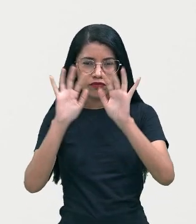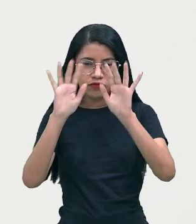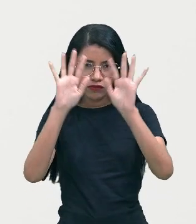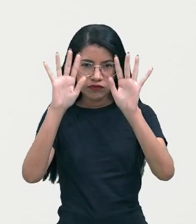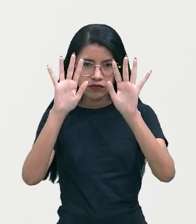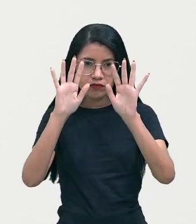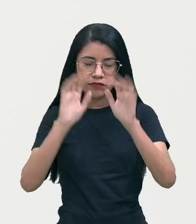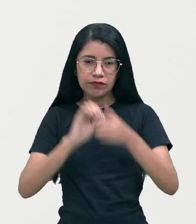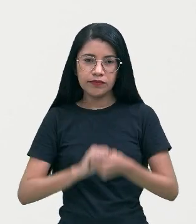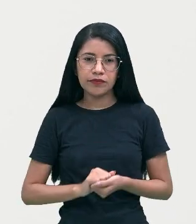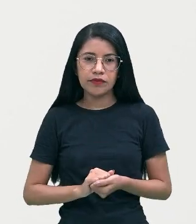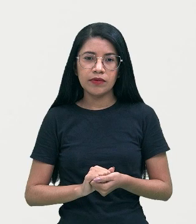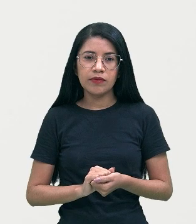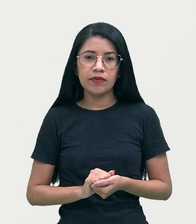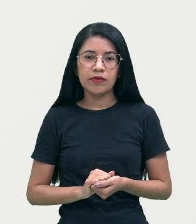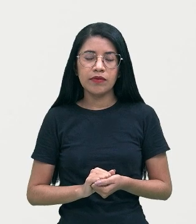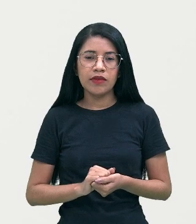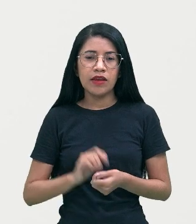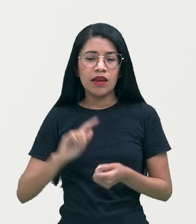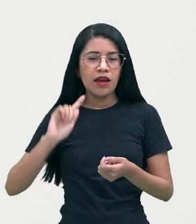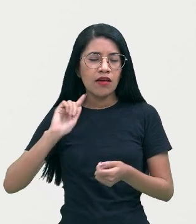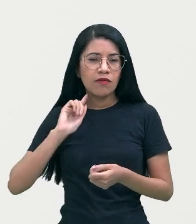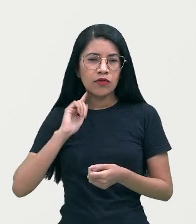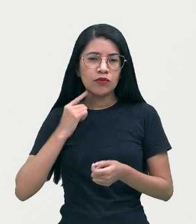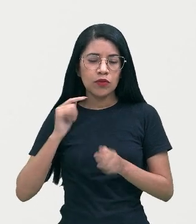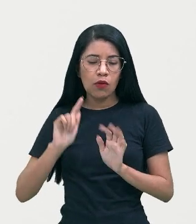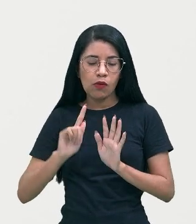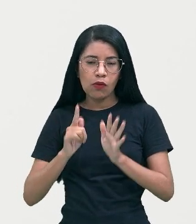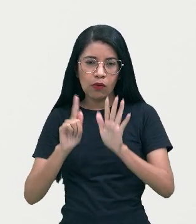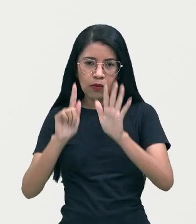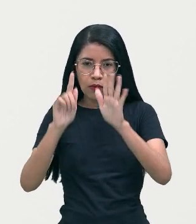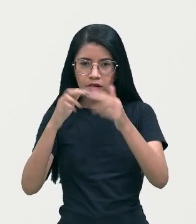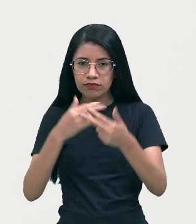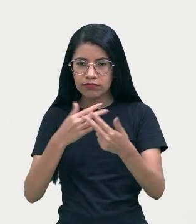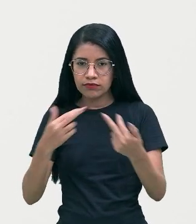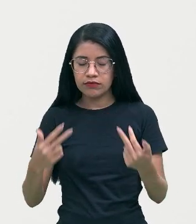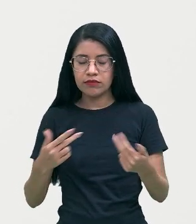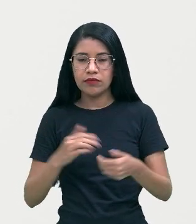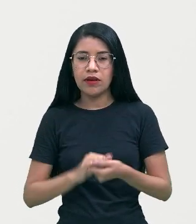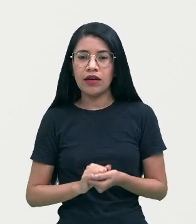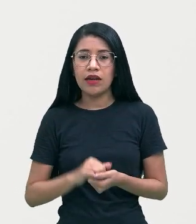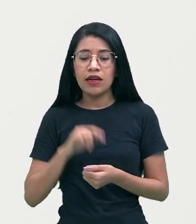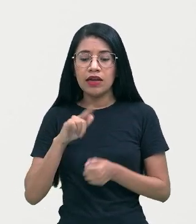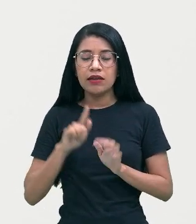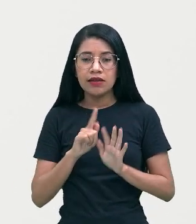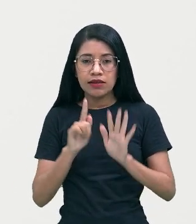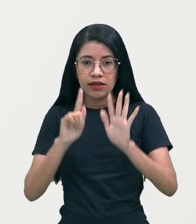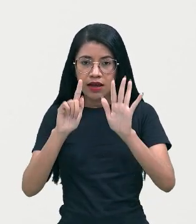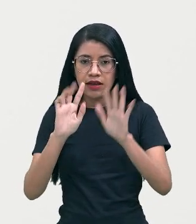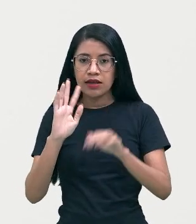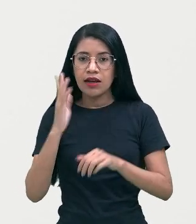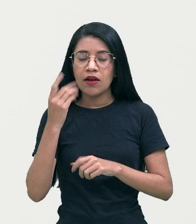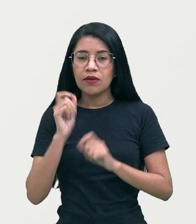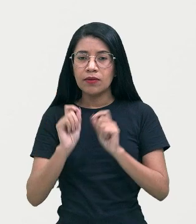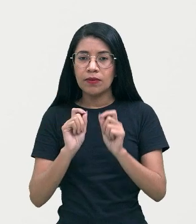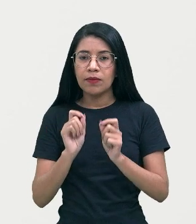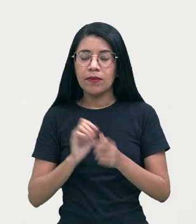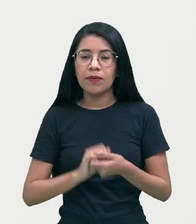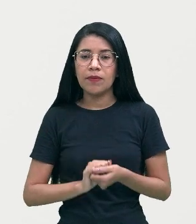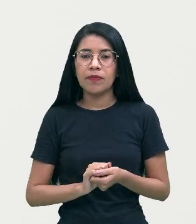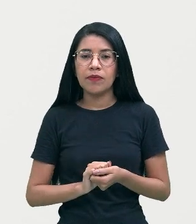libera muitos gases. E esses gases aqui, ó, esses gases podem